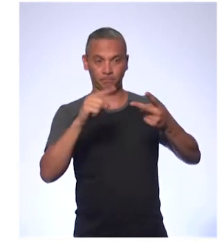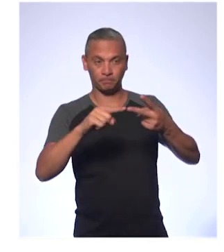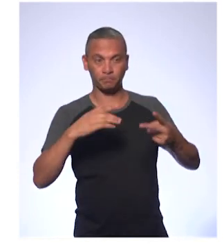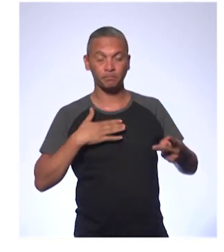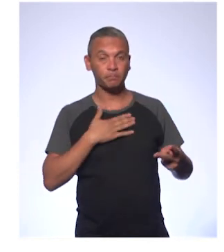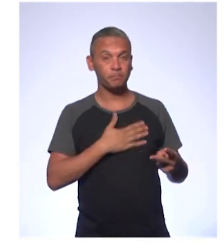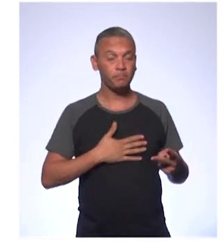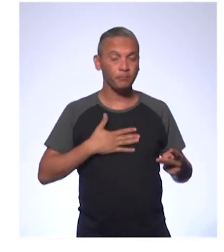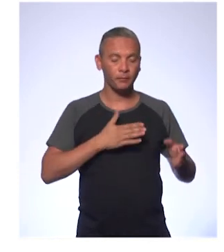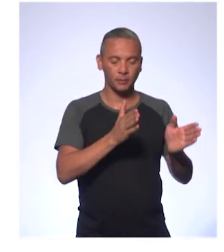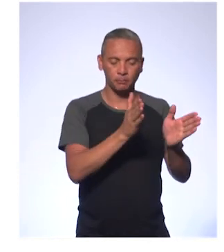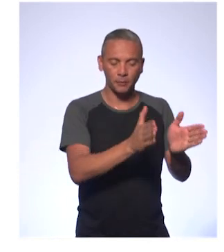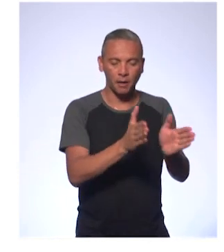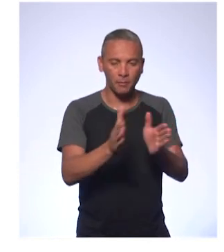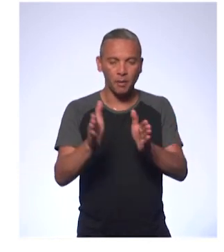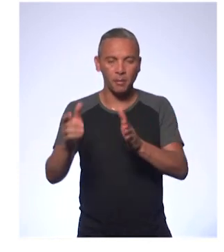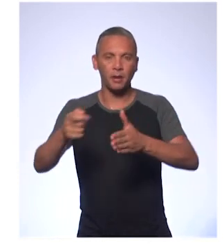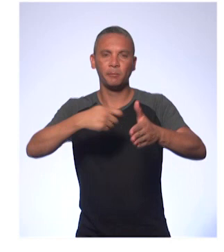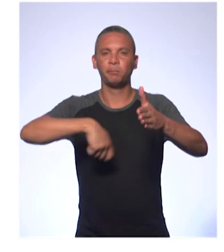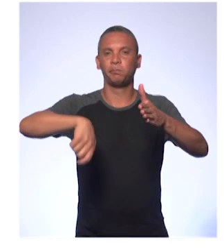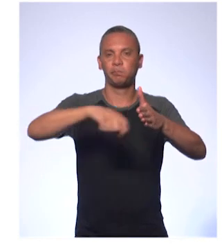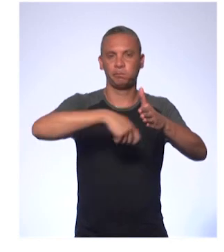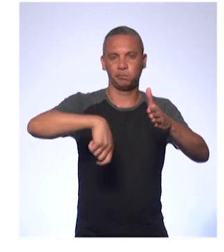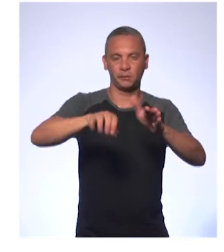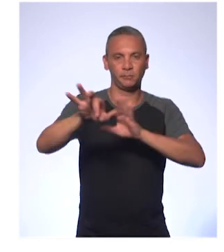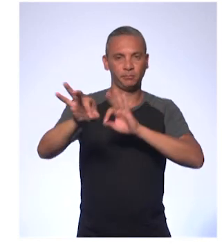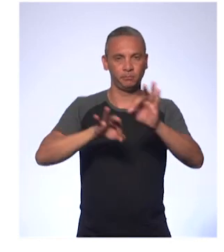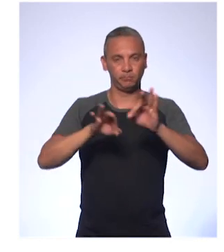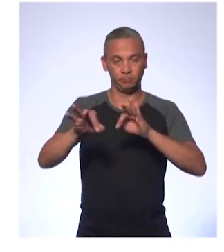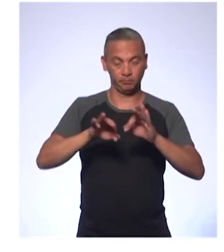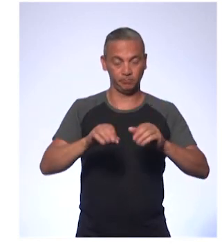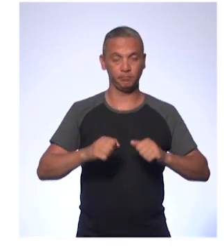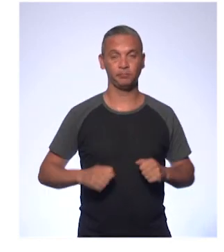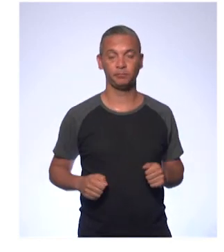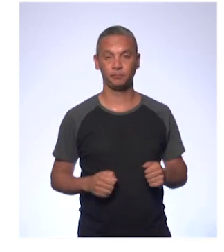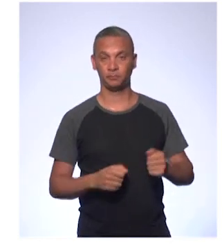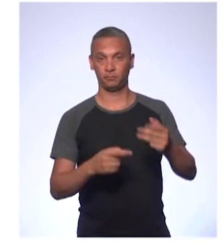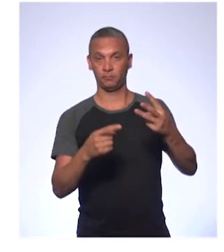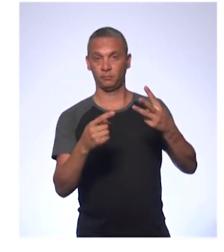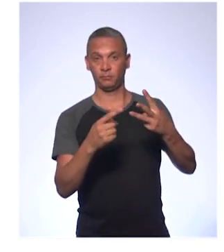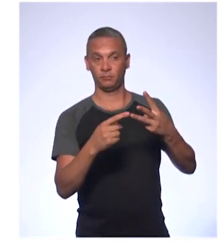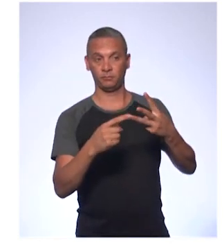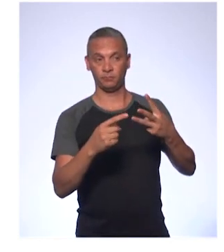descreve algumas etapas de preparação dessa receita,